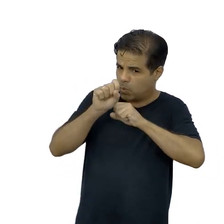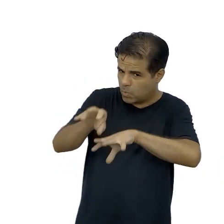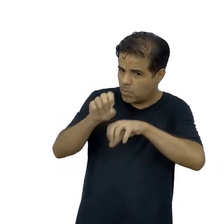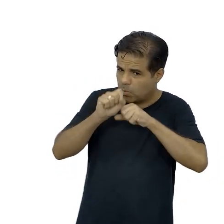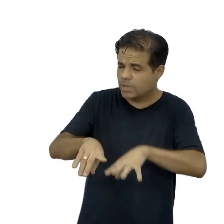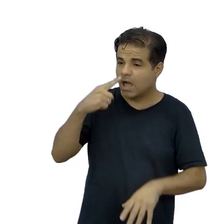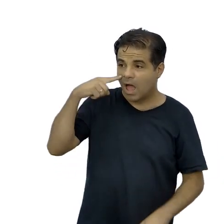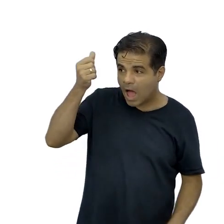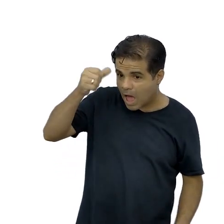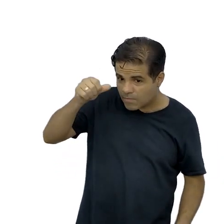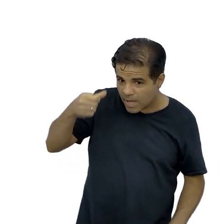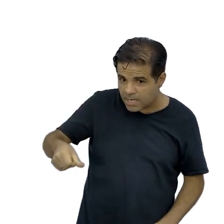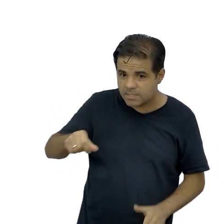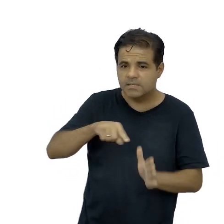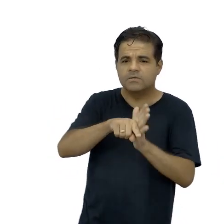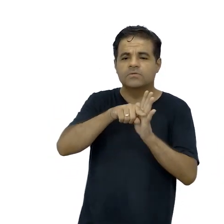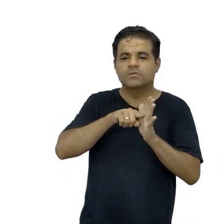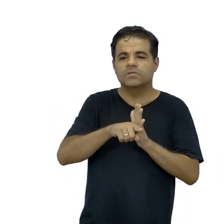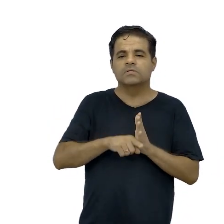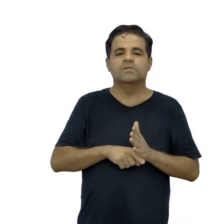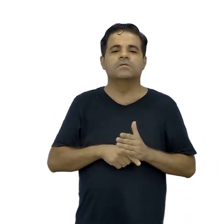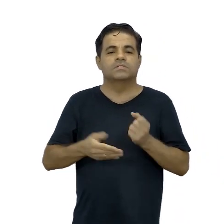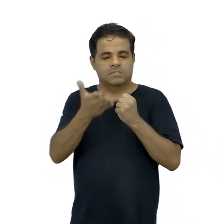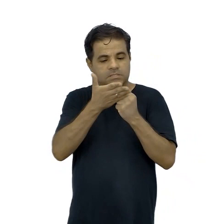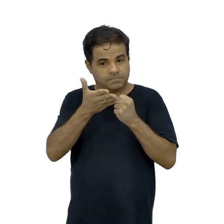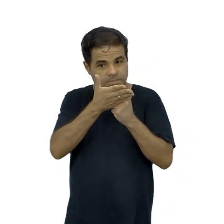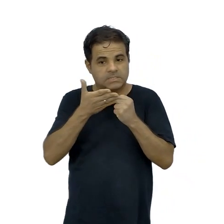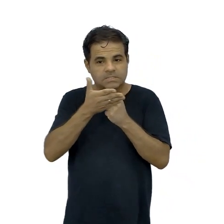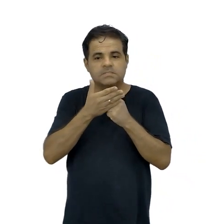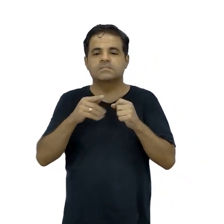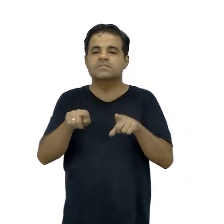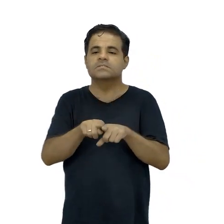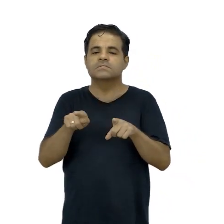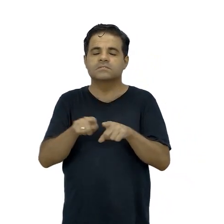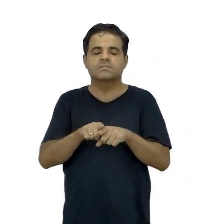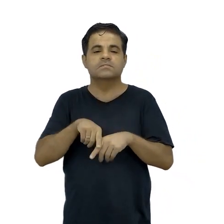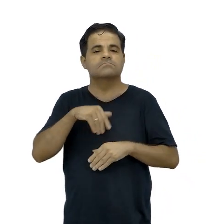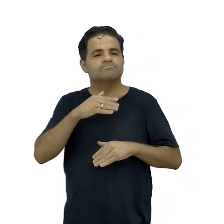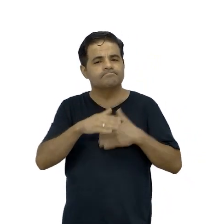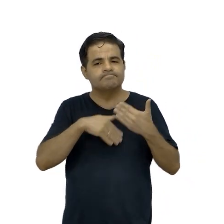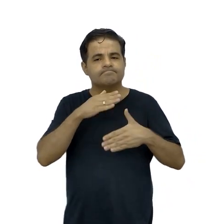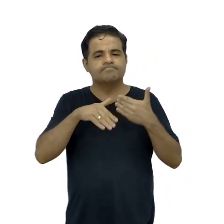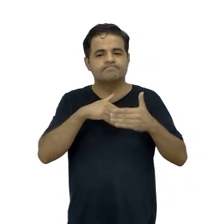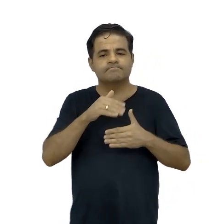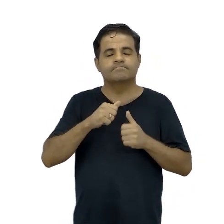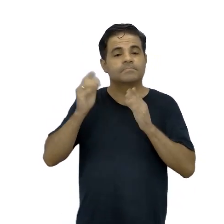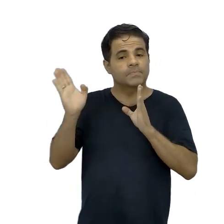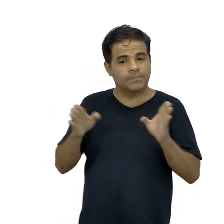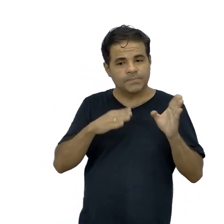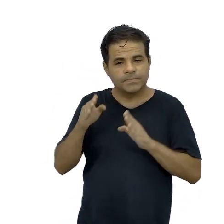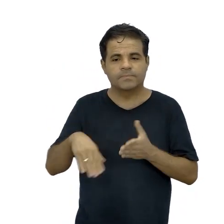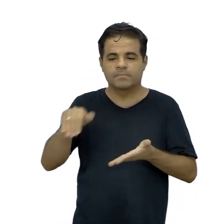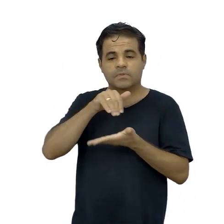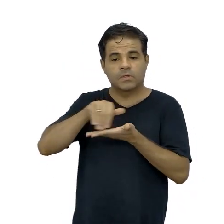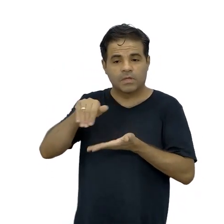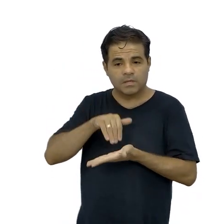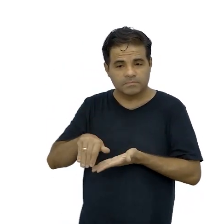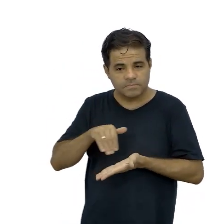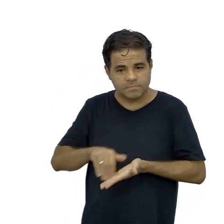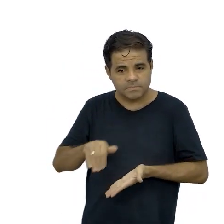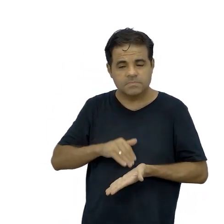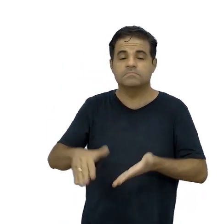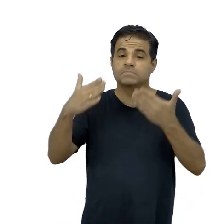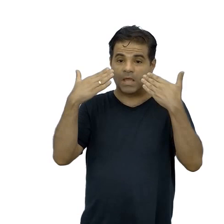avaliações diagnósticas, intermediárias e de processo produzidas pela SEDUC e